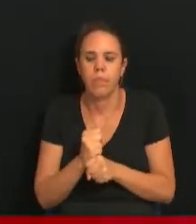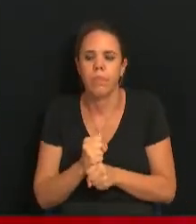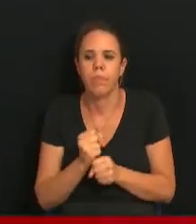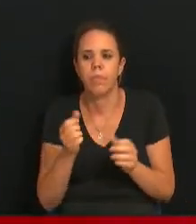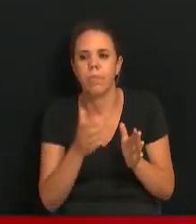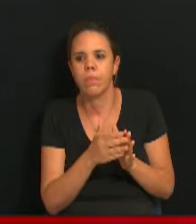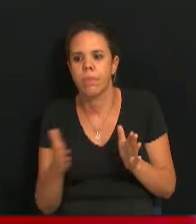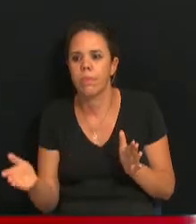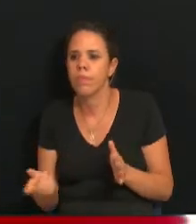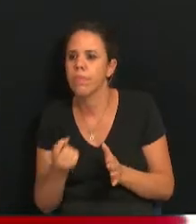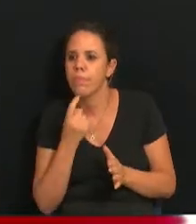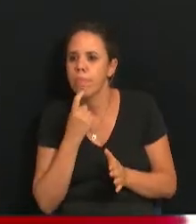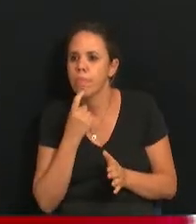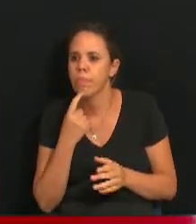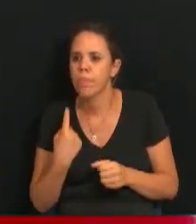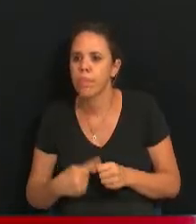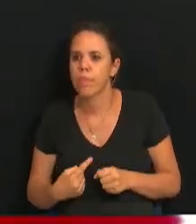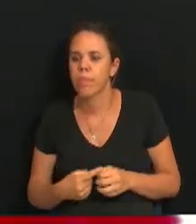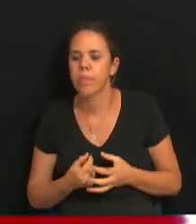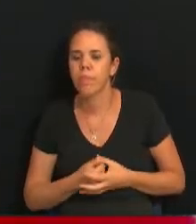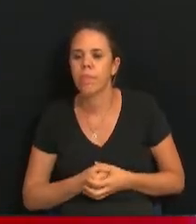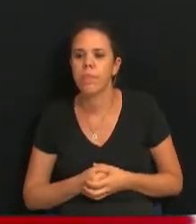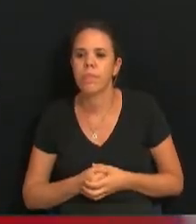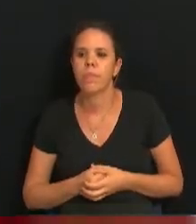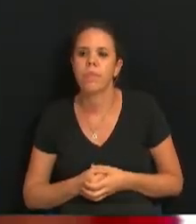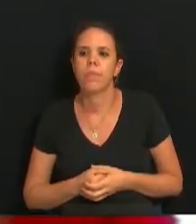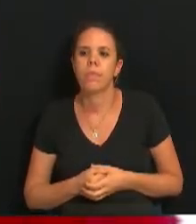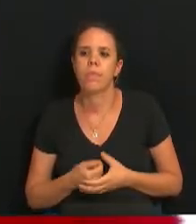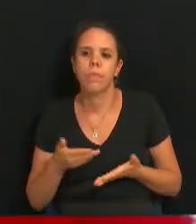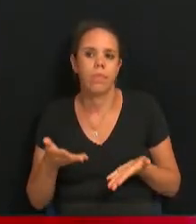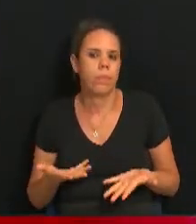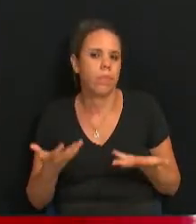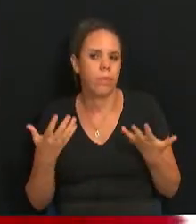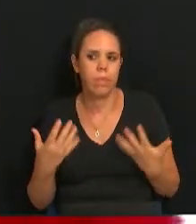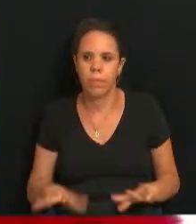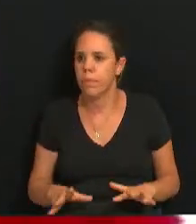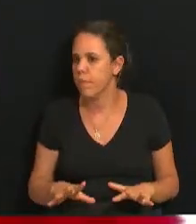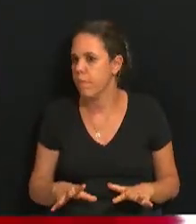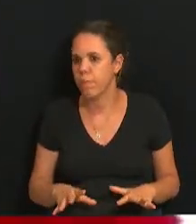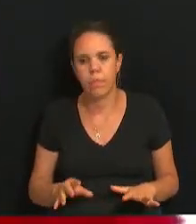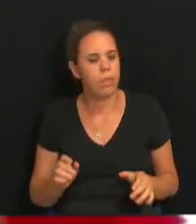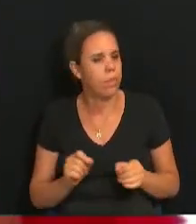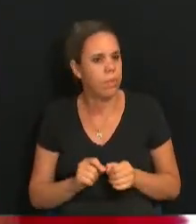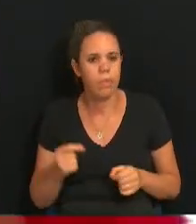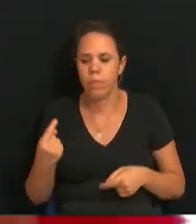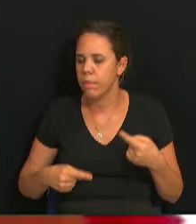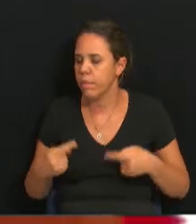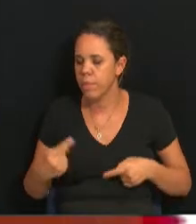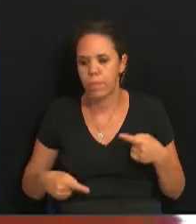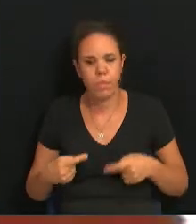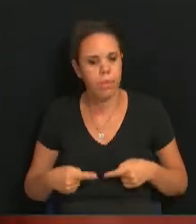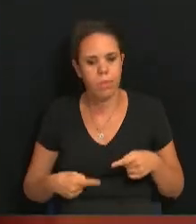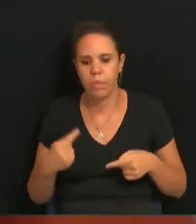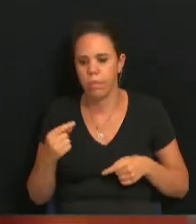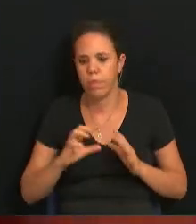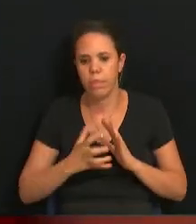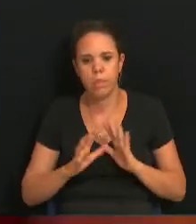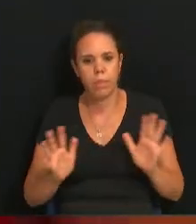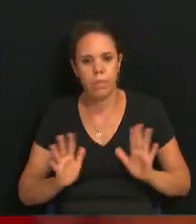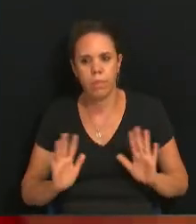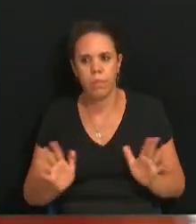de Campinas, municipal de Campinas. E aqui nós não queremos fazer um debate político-partidário para